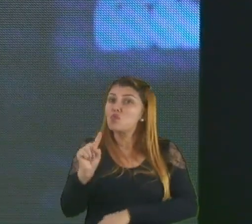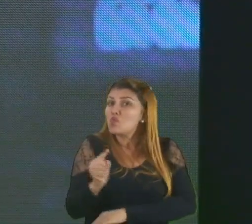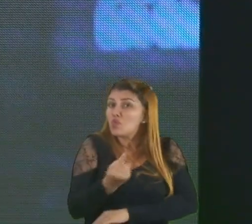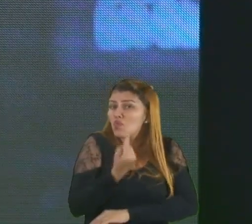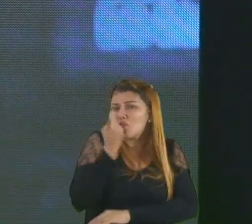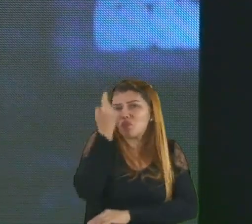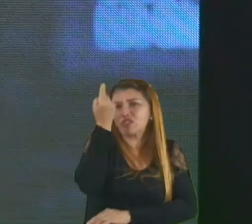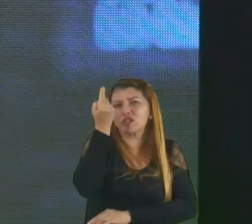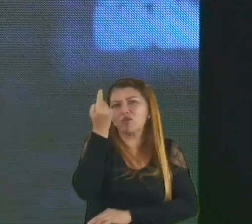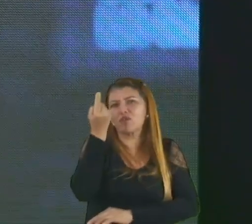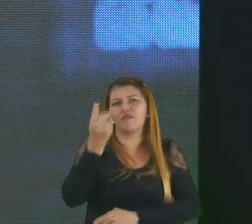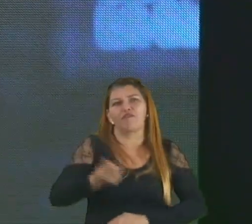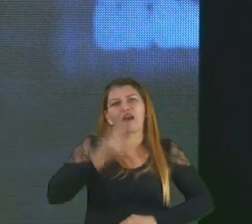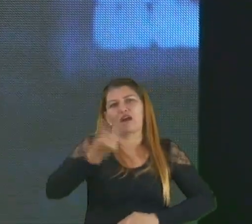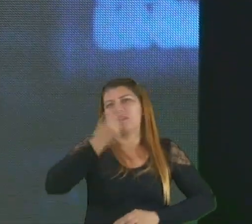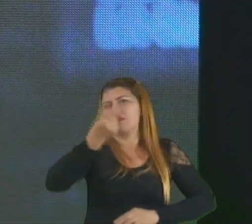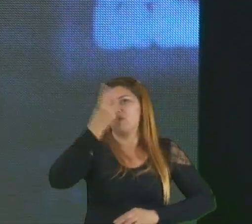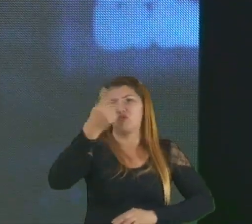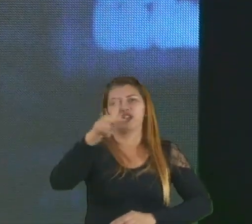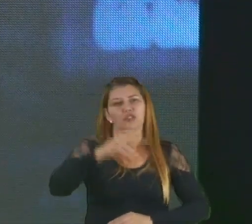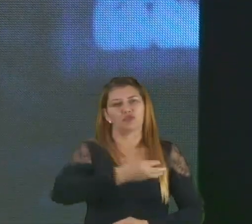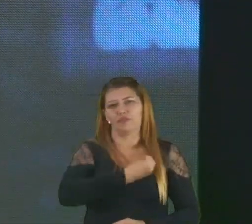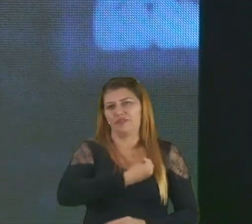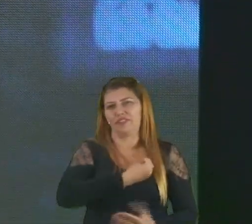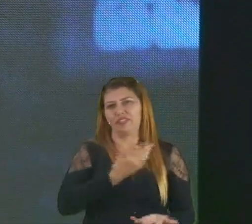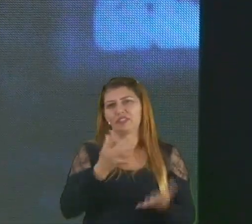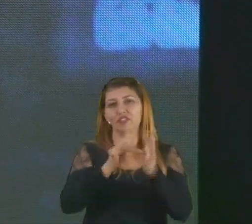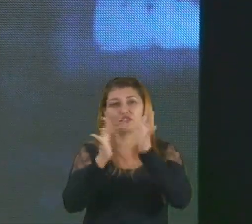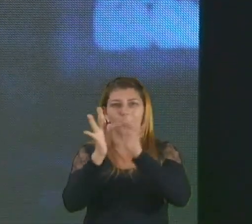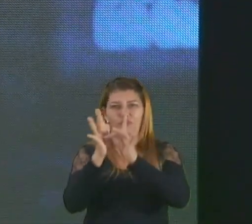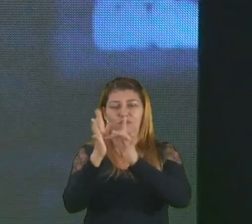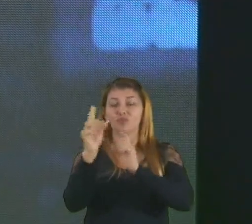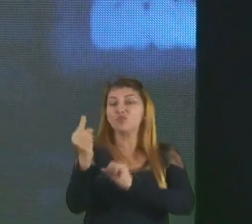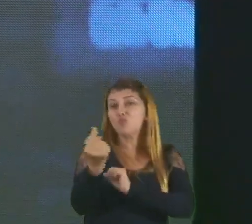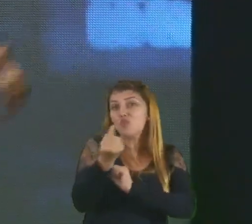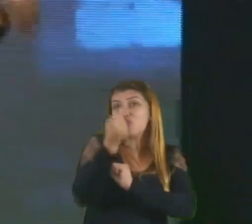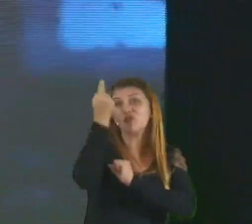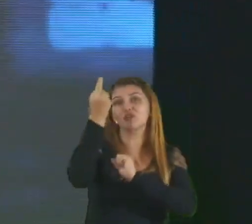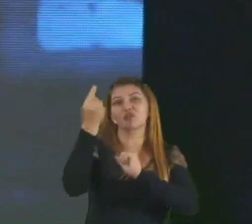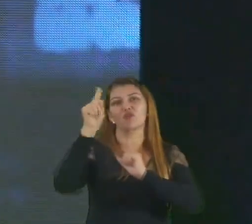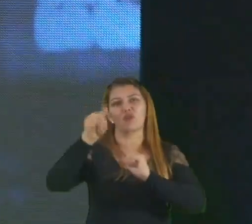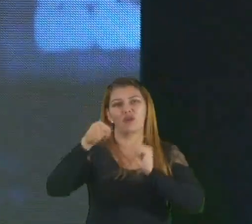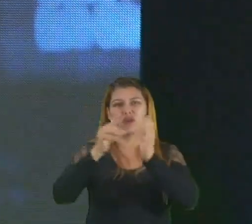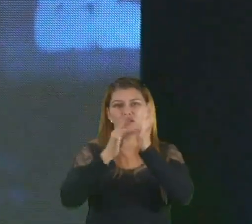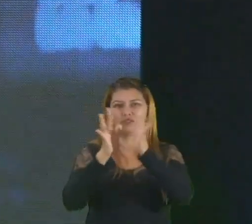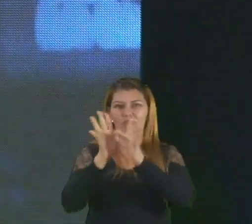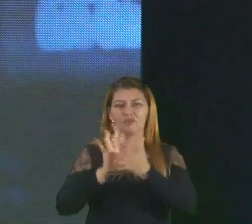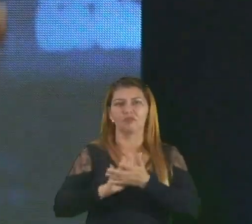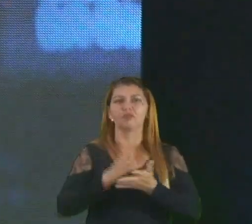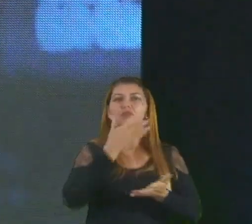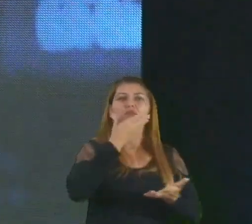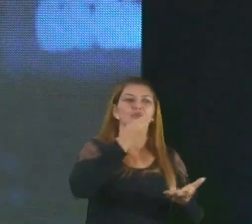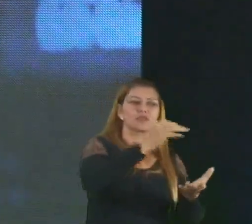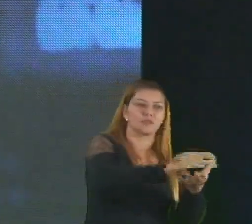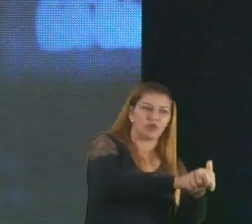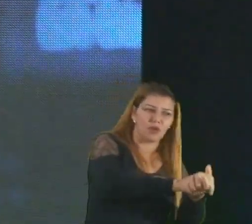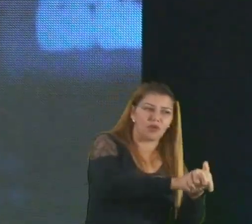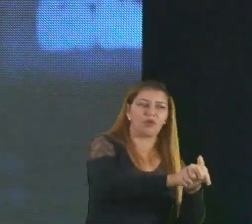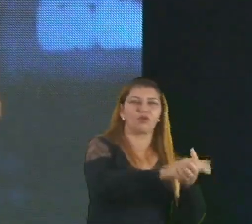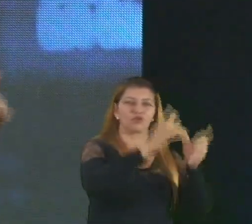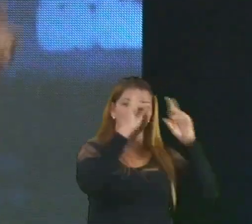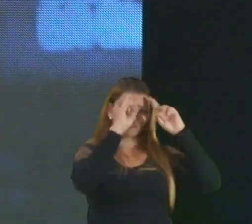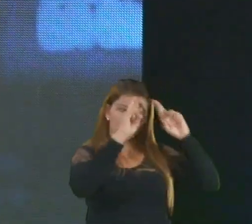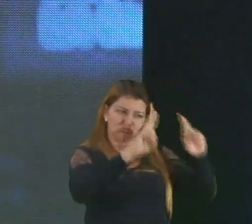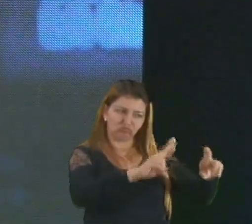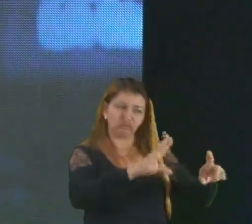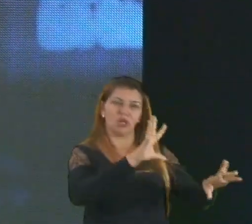que se chama Jesus. Jesus. Cônjuge você ama, cônjuge você